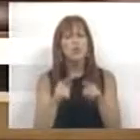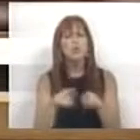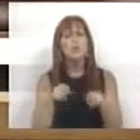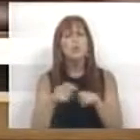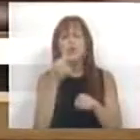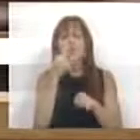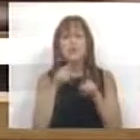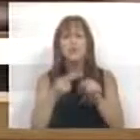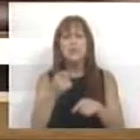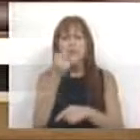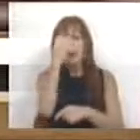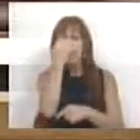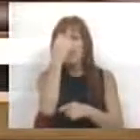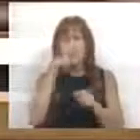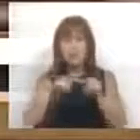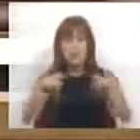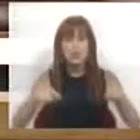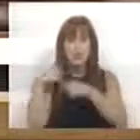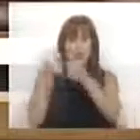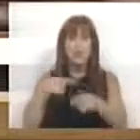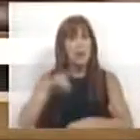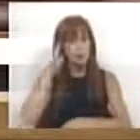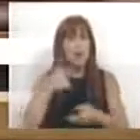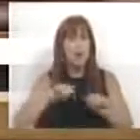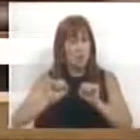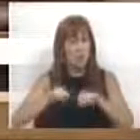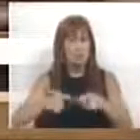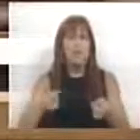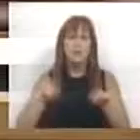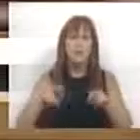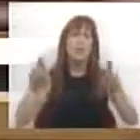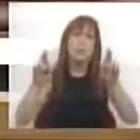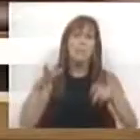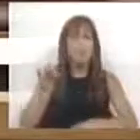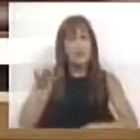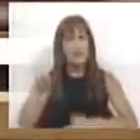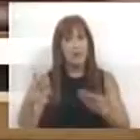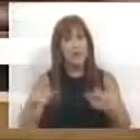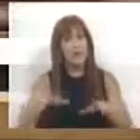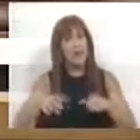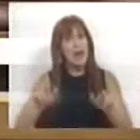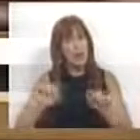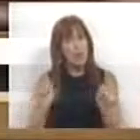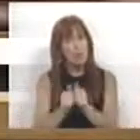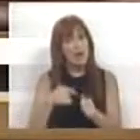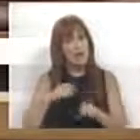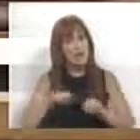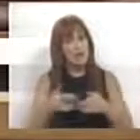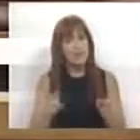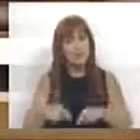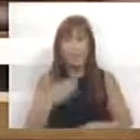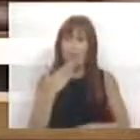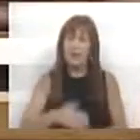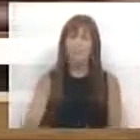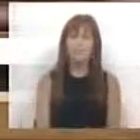no espaço agrícola. É um passo importante e com o qual nós acompanhamos. Também esperamos que o PCP acompanhe esta nossa iniciativa. Muito